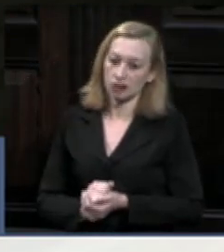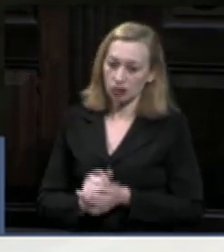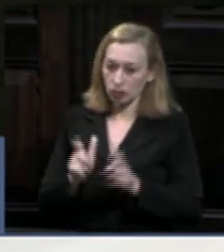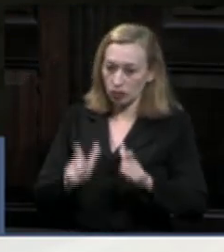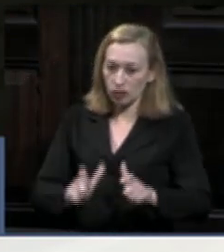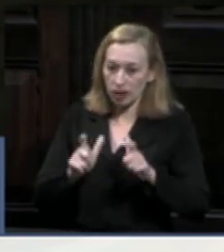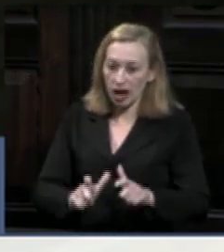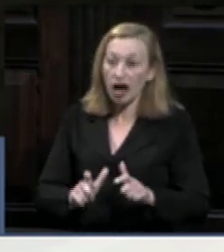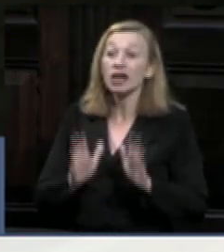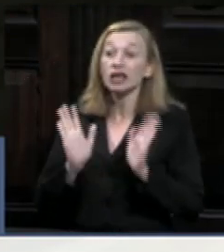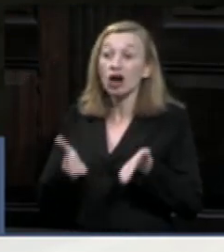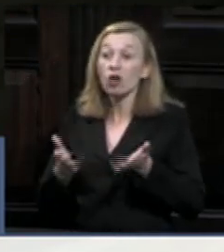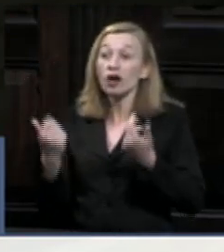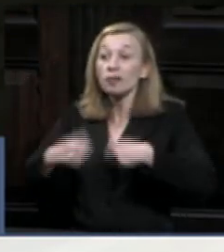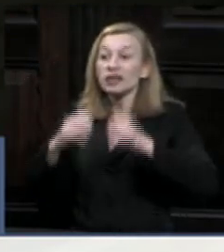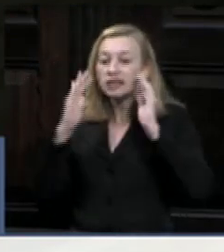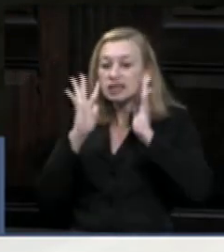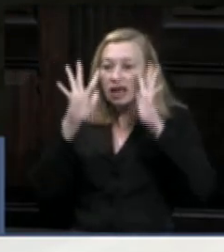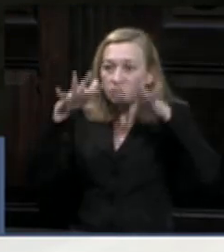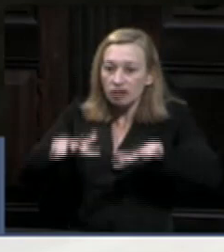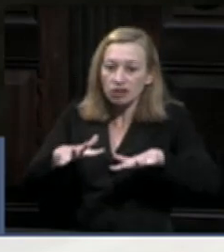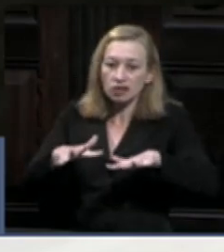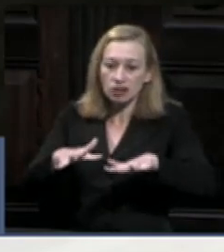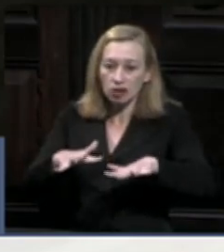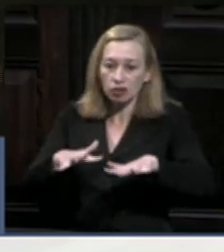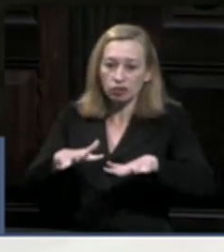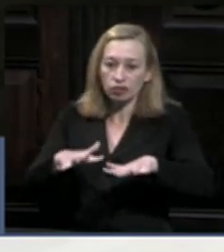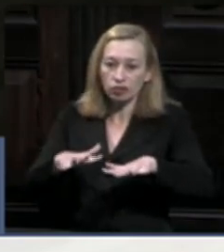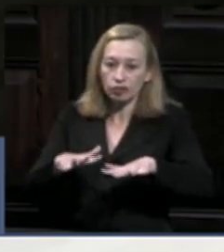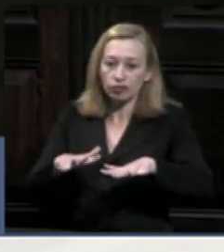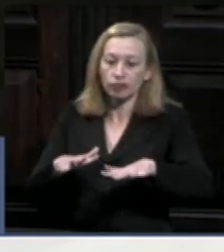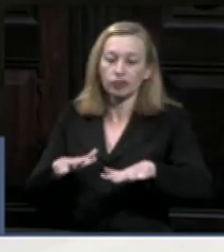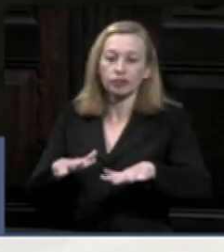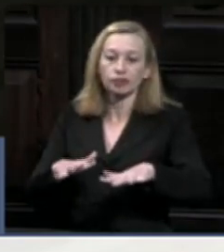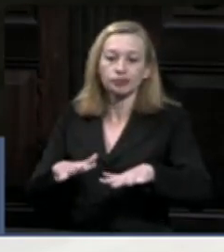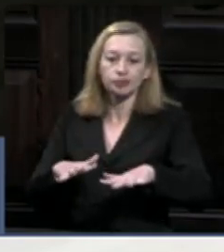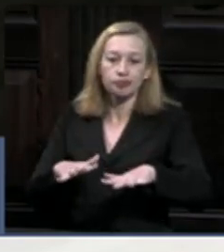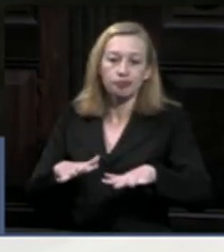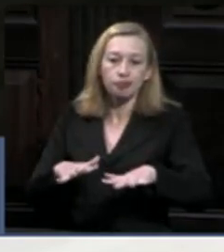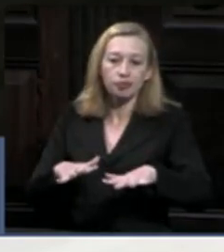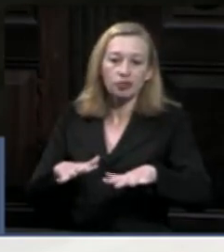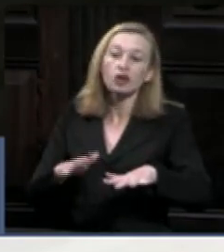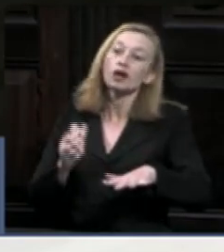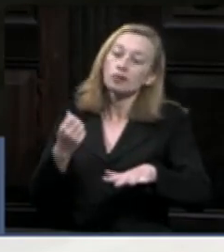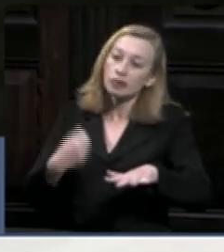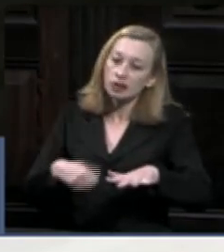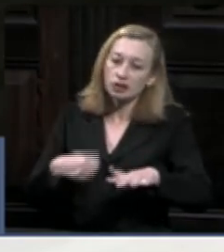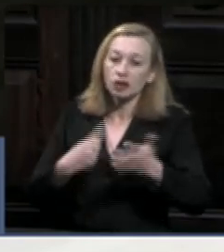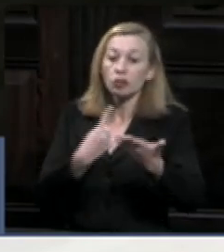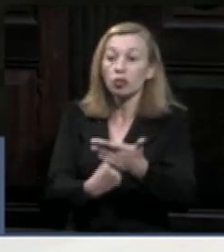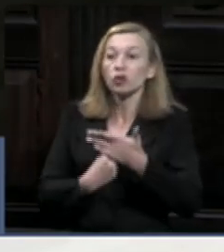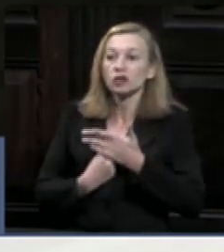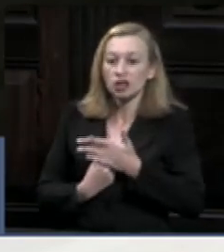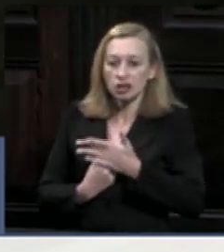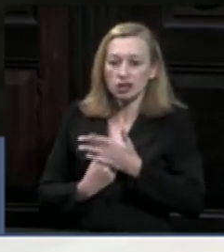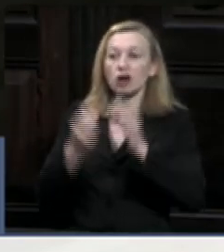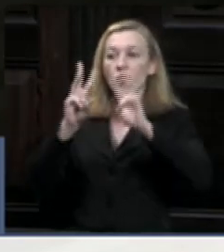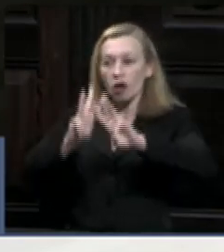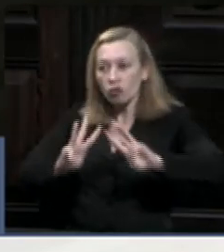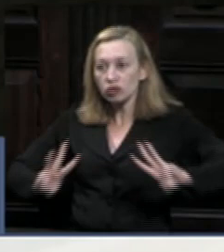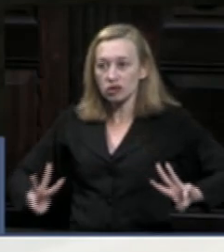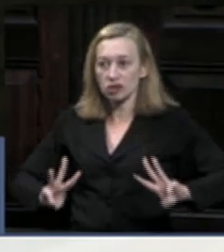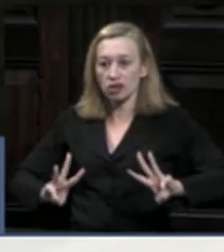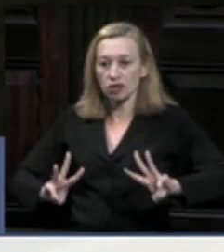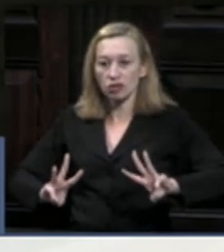iphan vem agora despertou também para a proteção aos museus